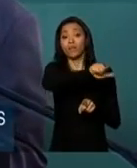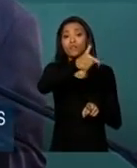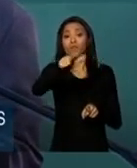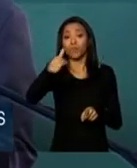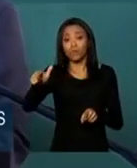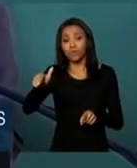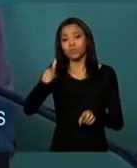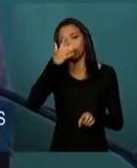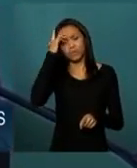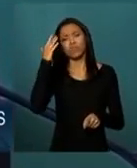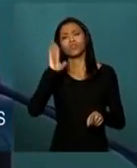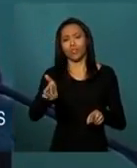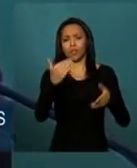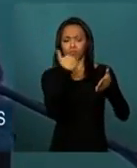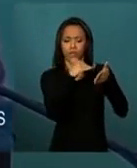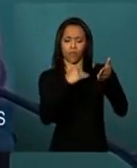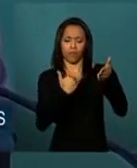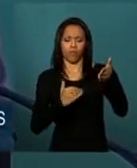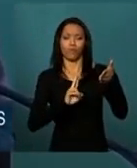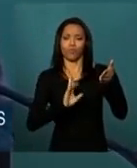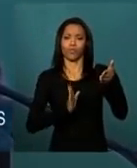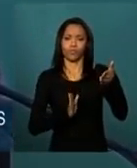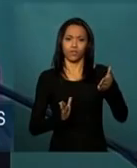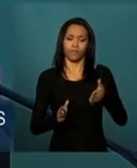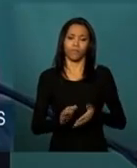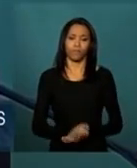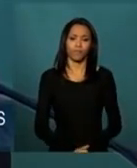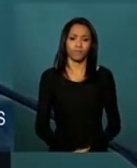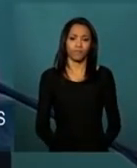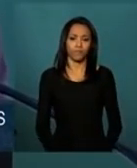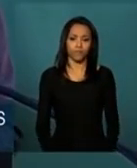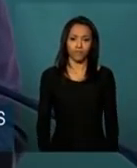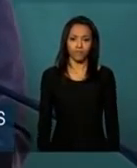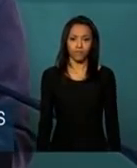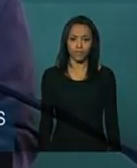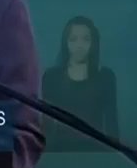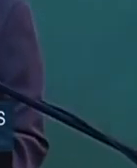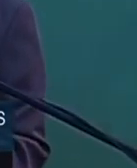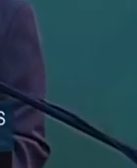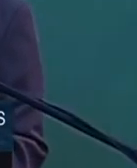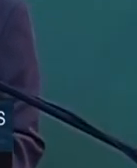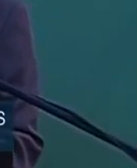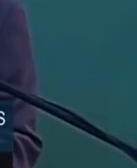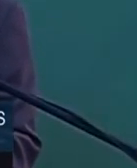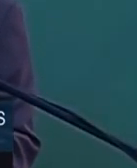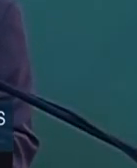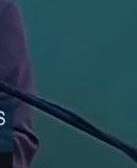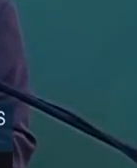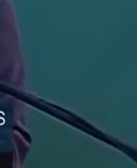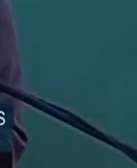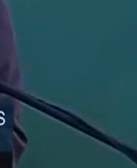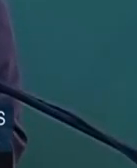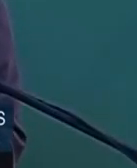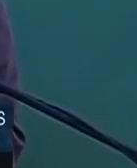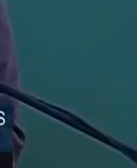já nominadas pelo protocolo. Hoje, nós vamos aqui dar sequência à entrega